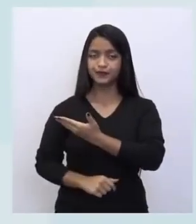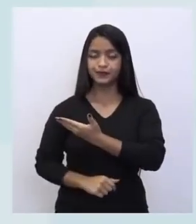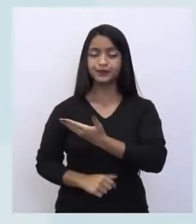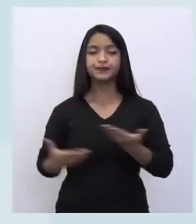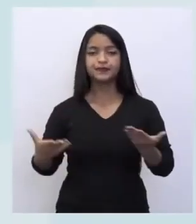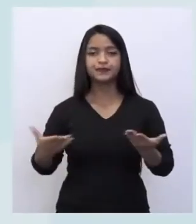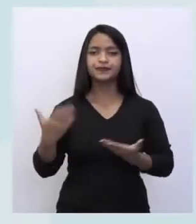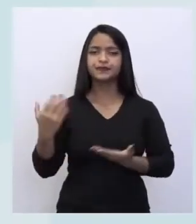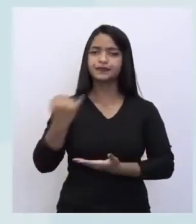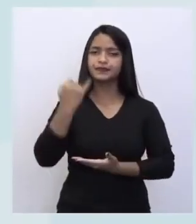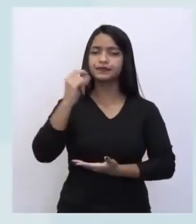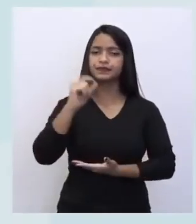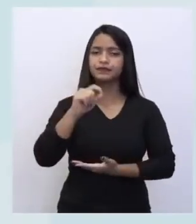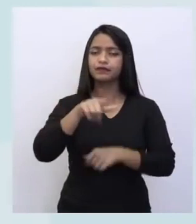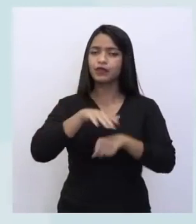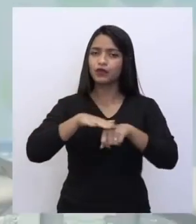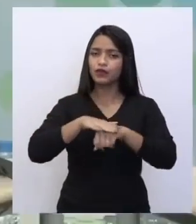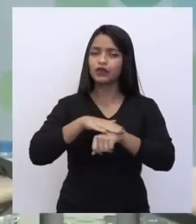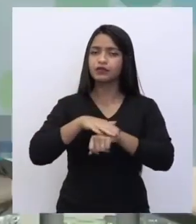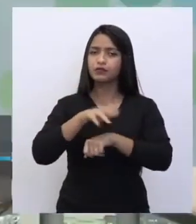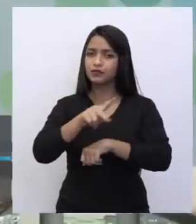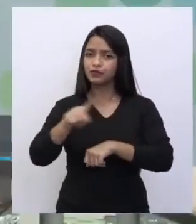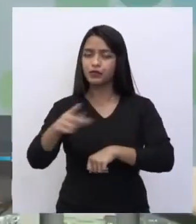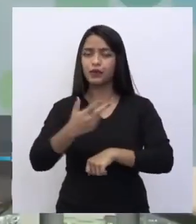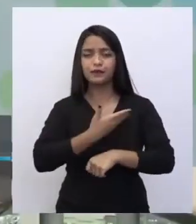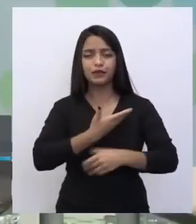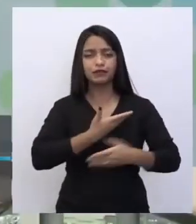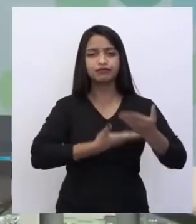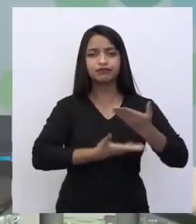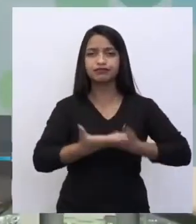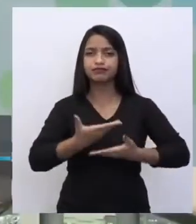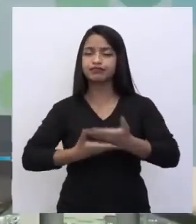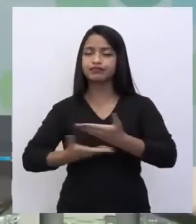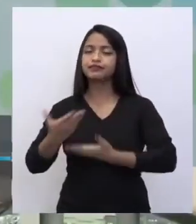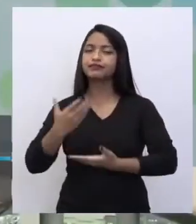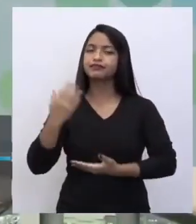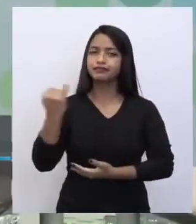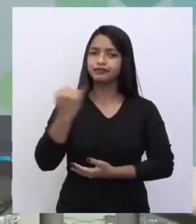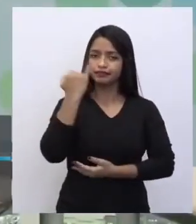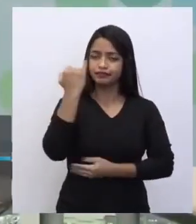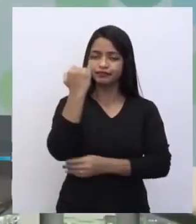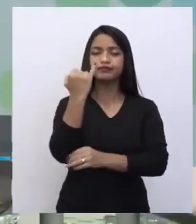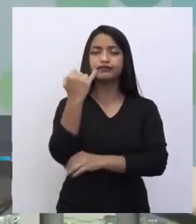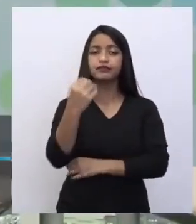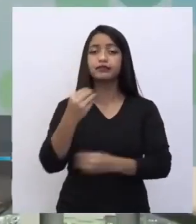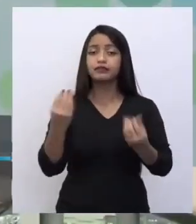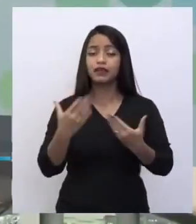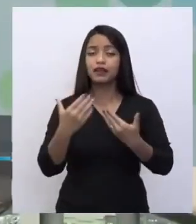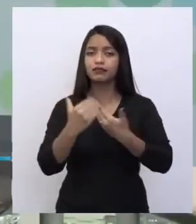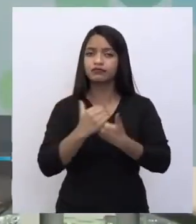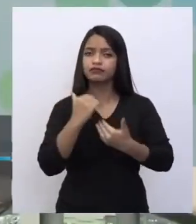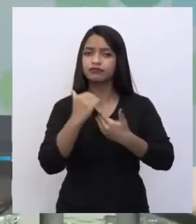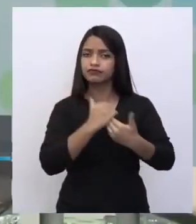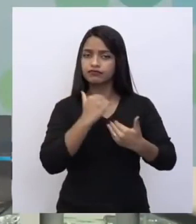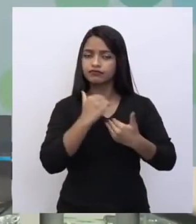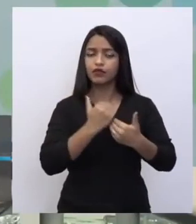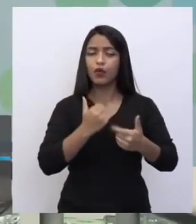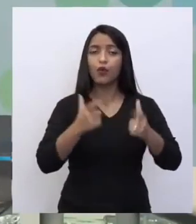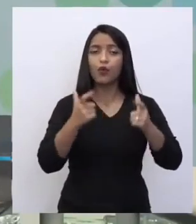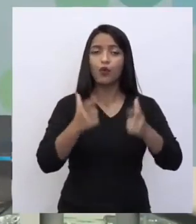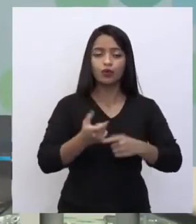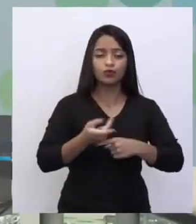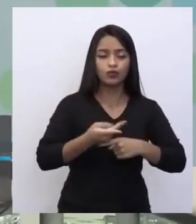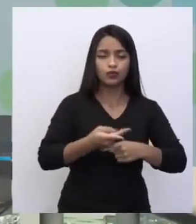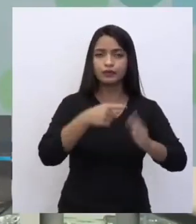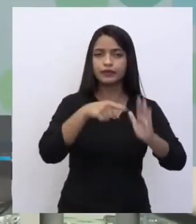você converse aí com seus professores e seus colegas, né? Até mesmo para uma orientação de fontes de pesquisa